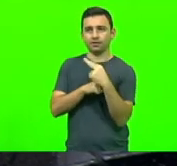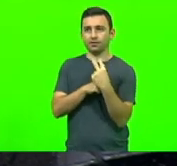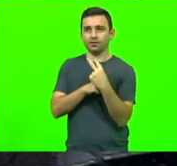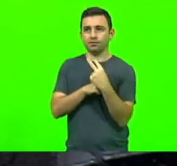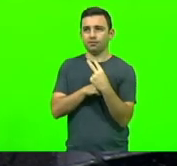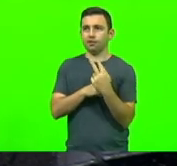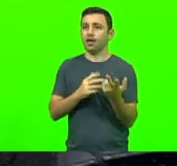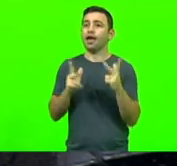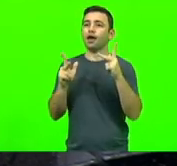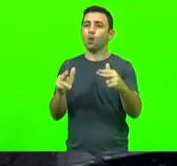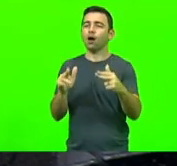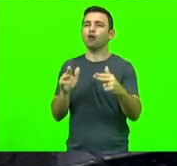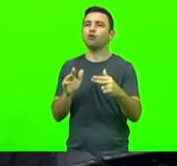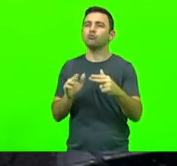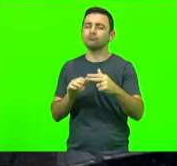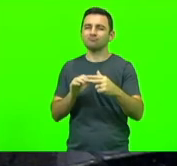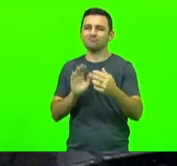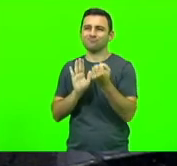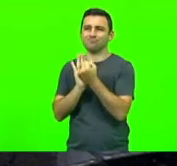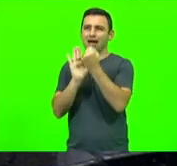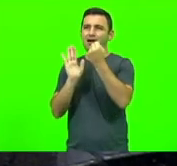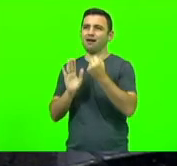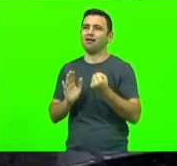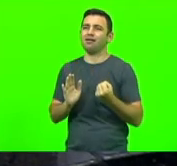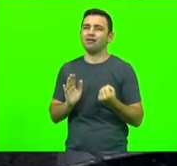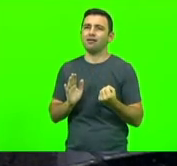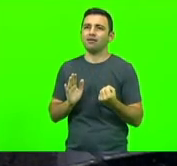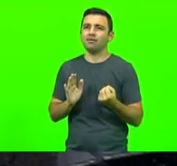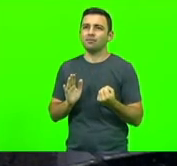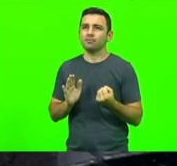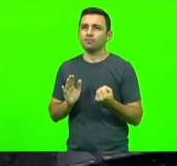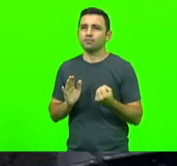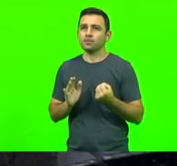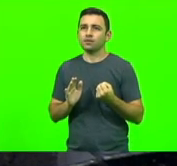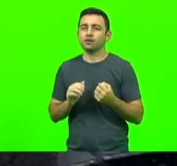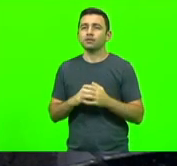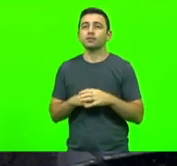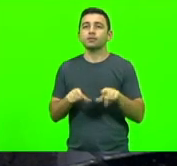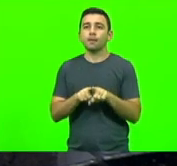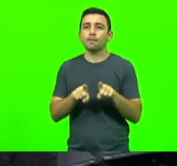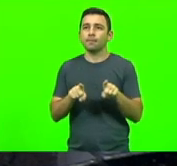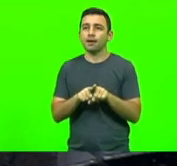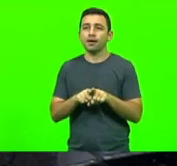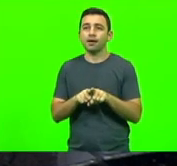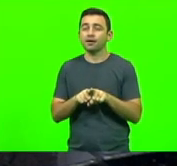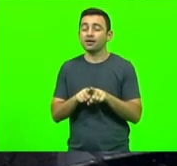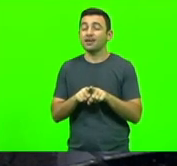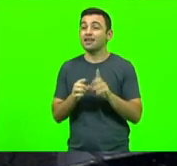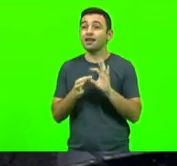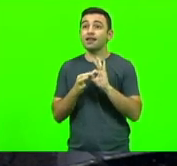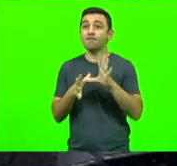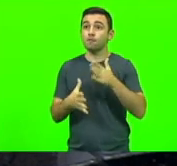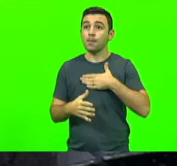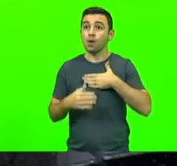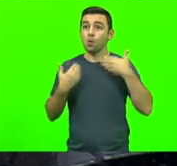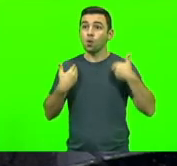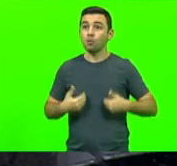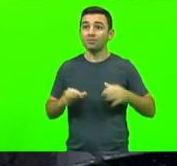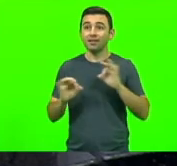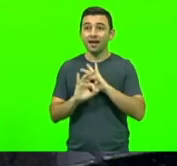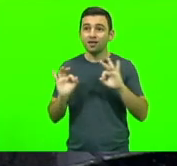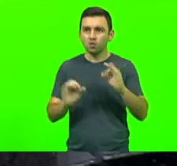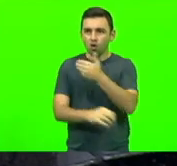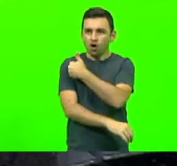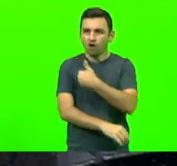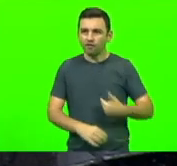gado marcado, e tu perde a liberdade de ir e vir, mas vai além, tu perde a liberdade sobre o teu próprio corpo. Aí é o governo que escolhe o que ele